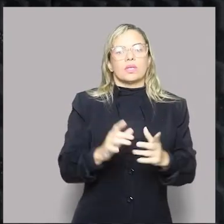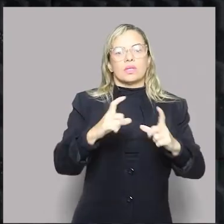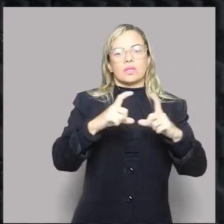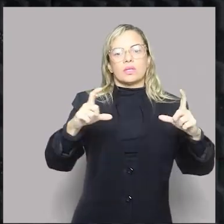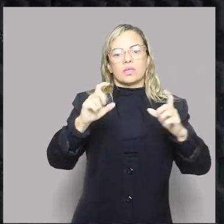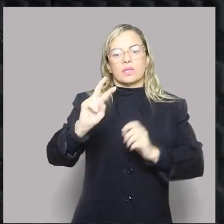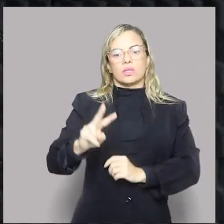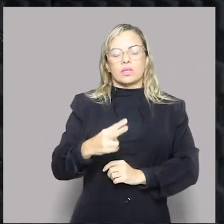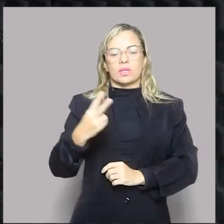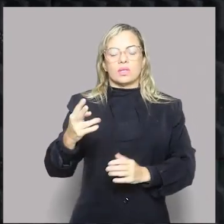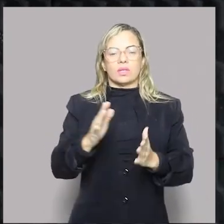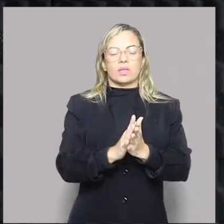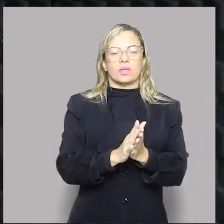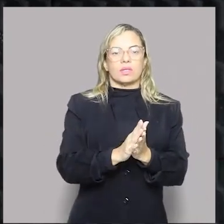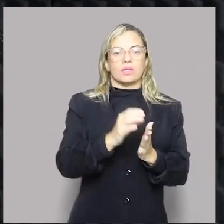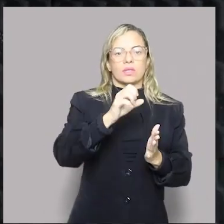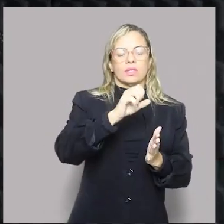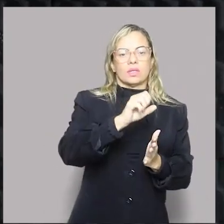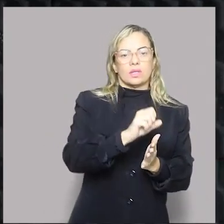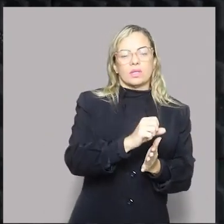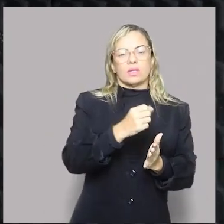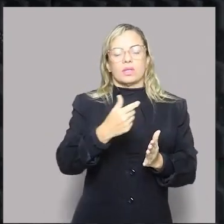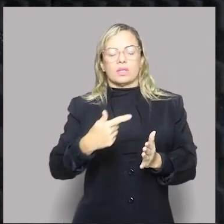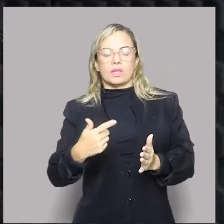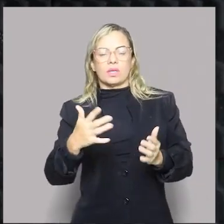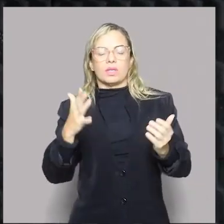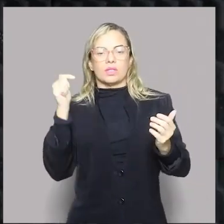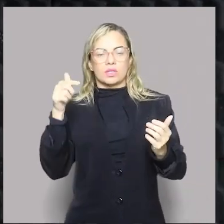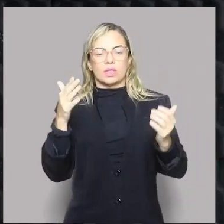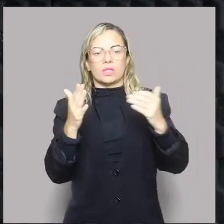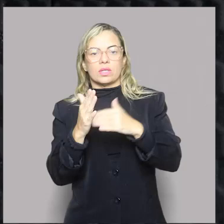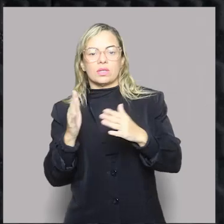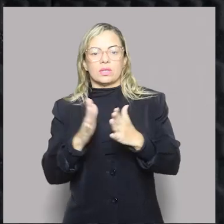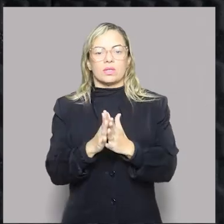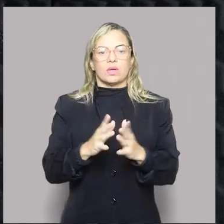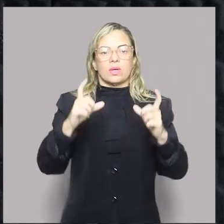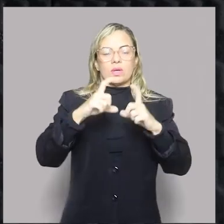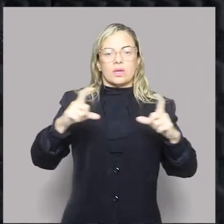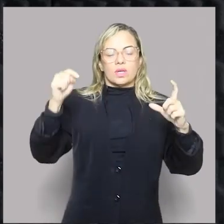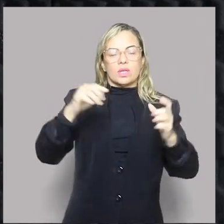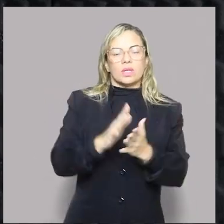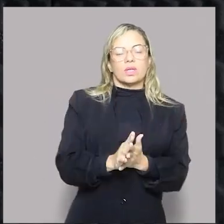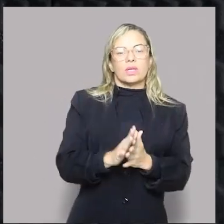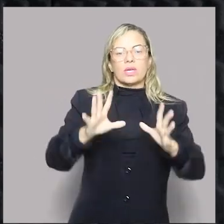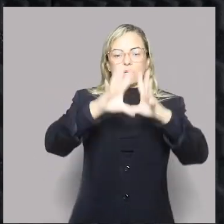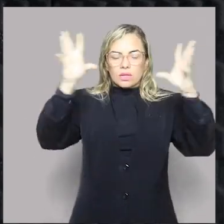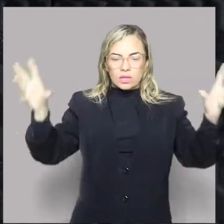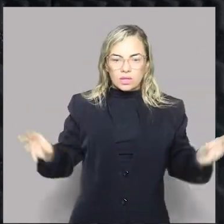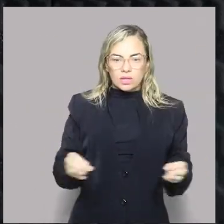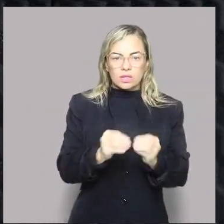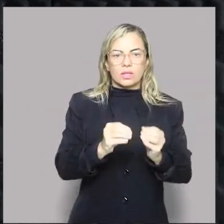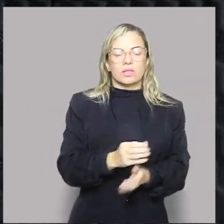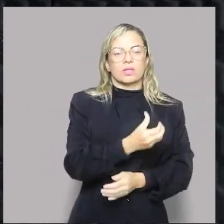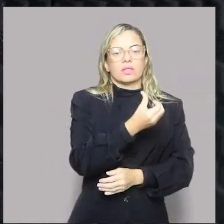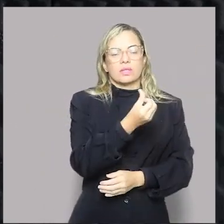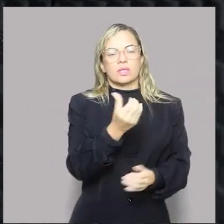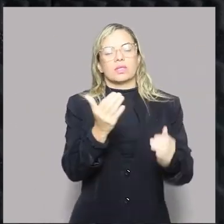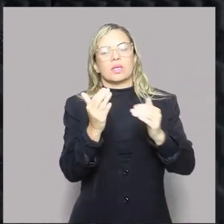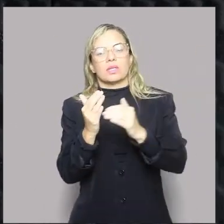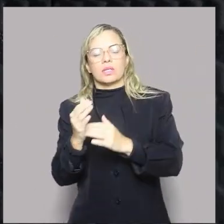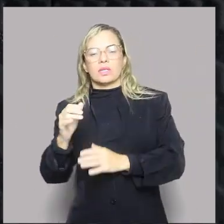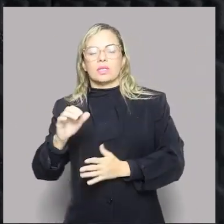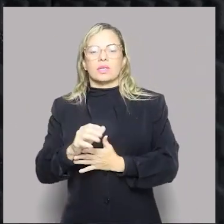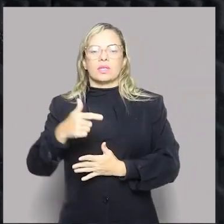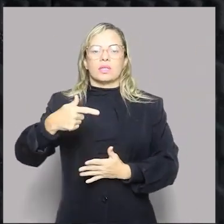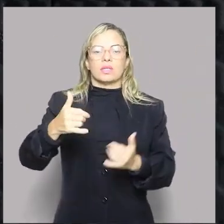linhas. É muito importante que você obedeça esse padrão de linhas se você fizer uma redação de 4